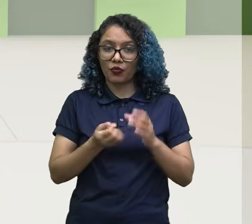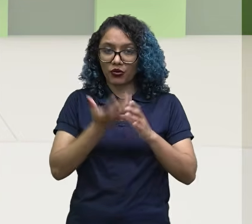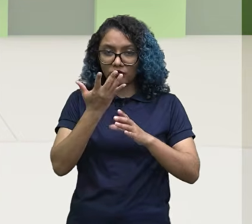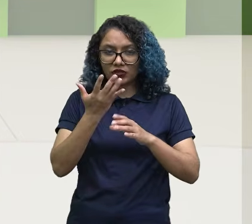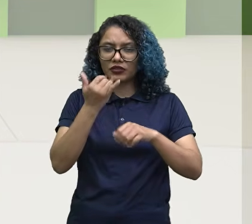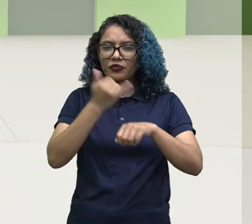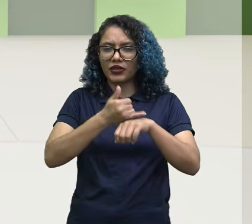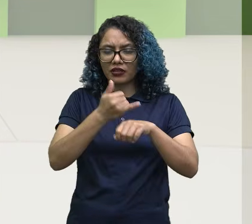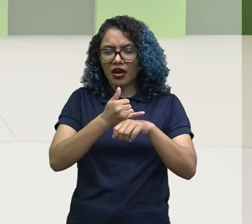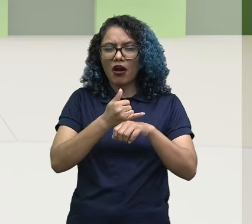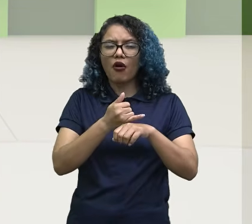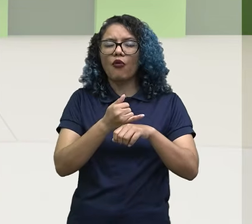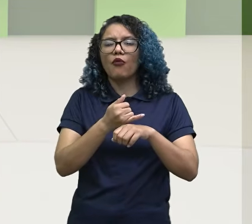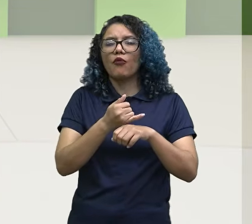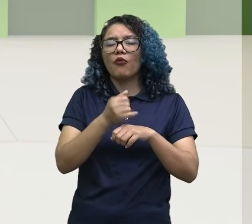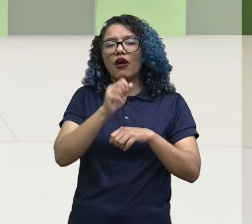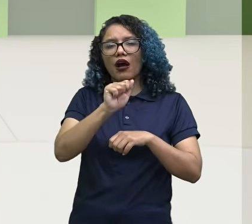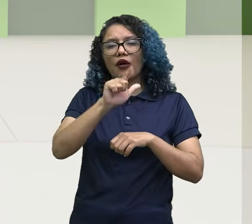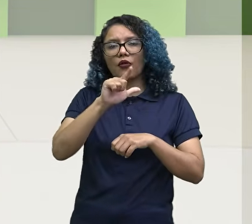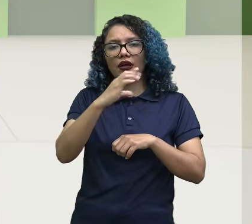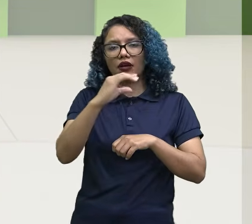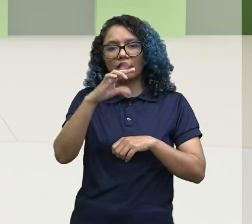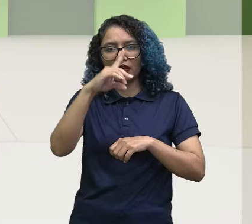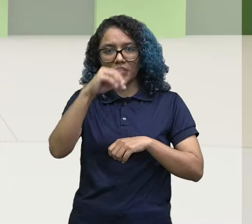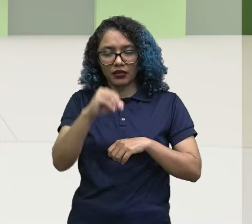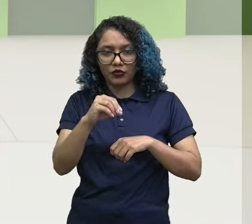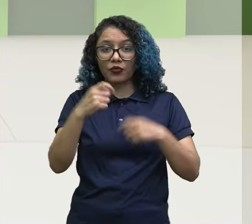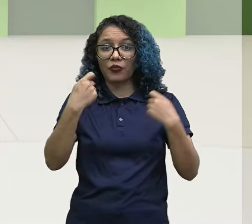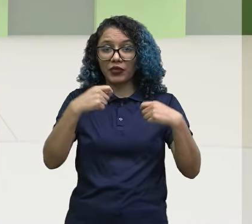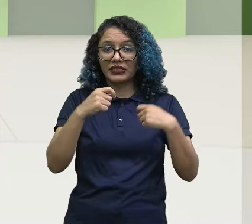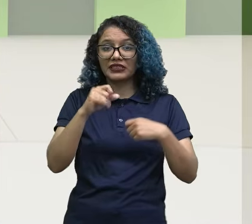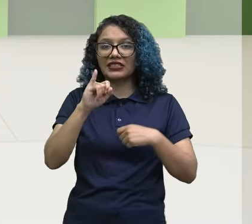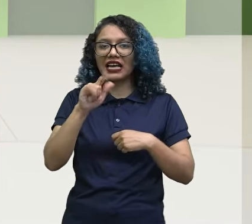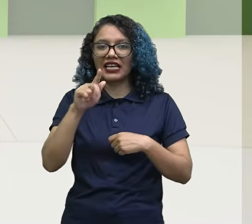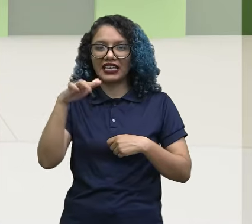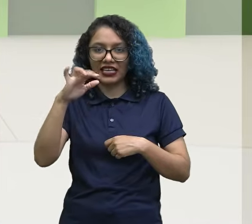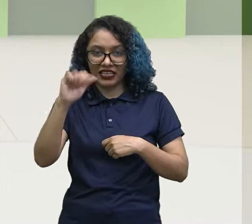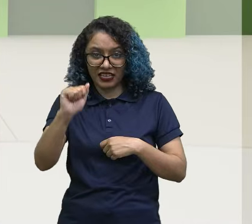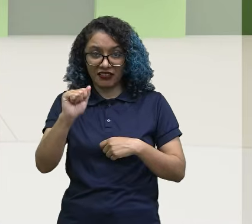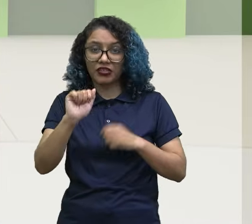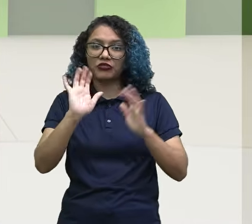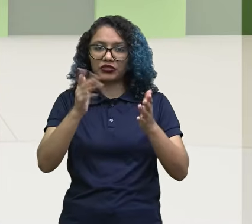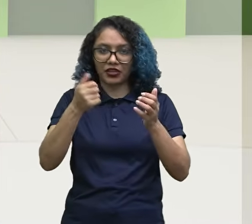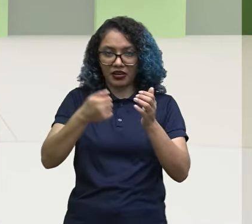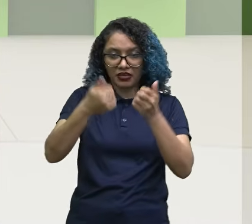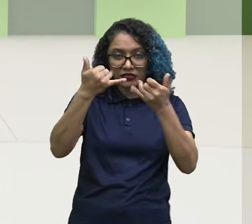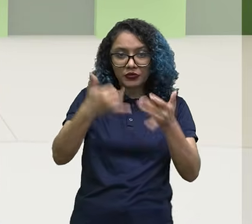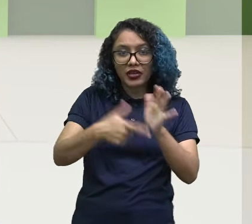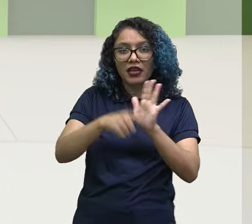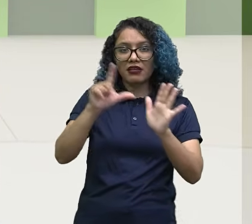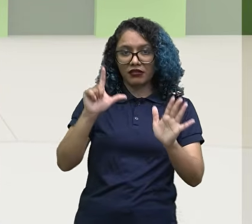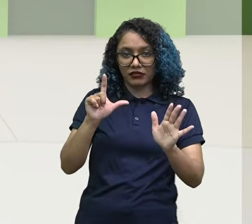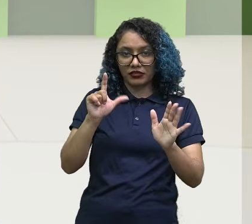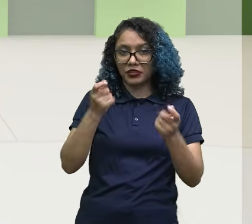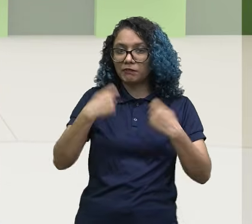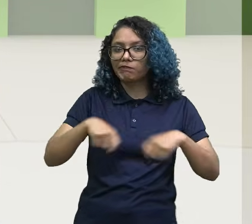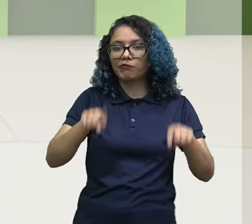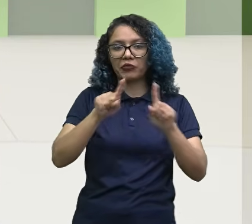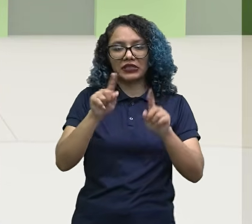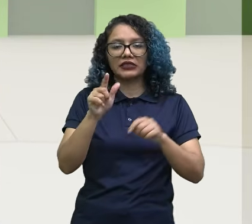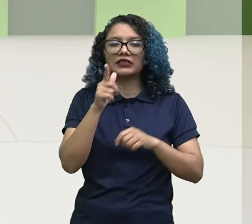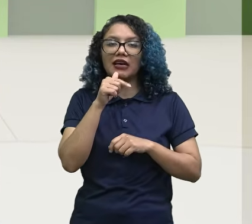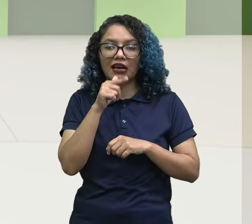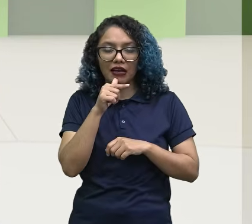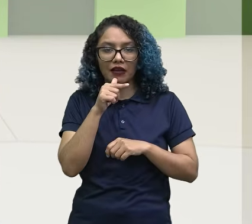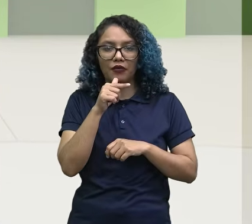alcalino terroso, vai ter que utilizar a eletrólise ígnea, aquela que eu falei anteriormente para vocês, né? E eu até exemplifiquei,